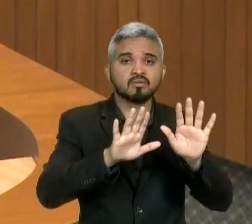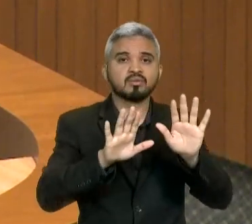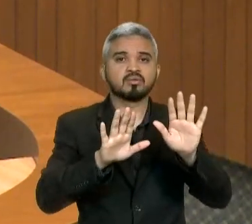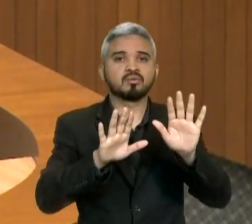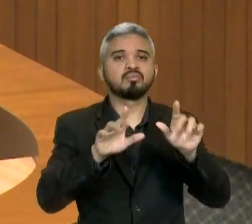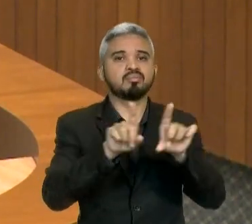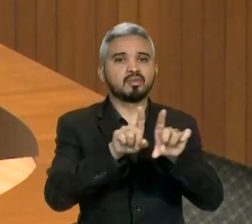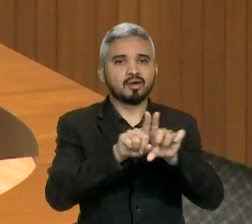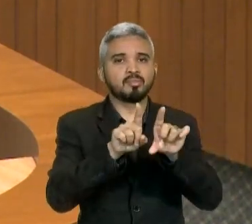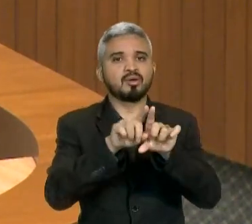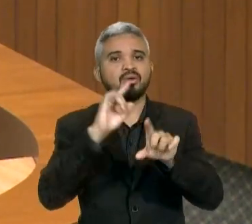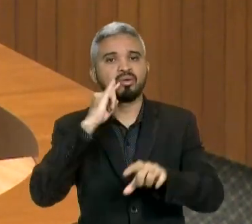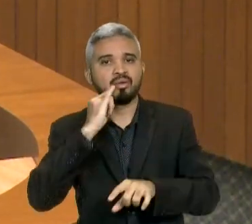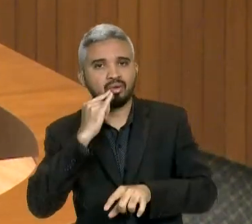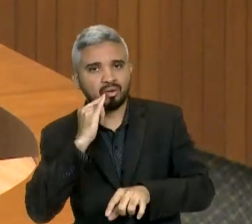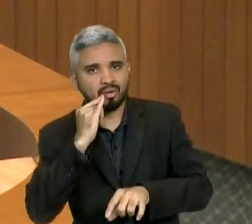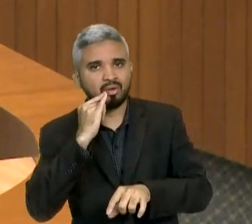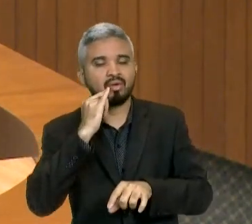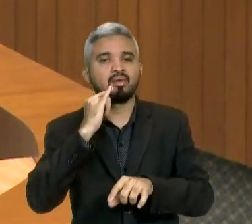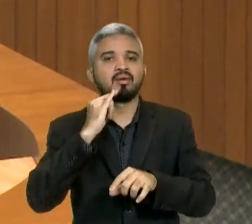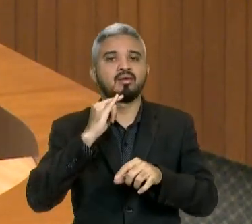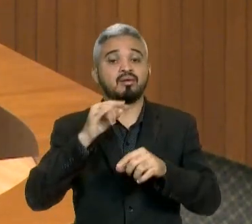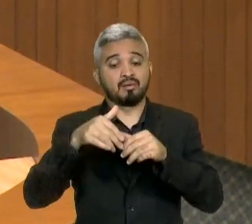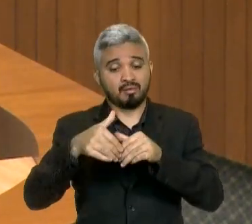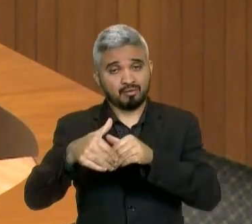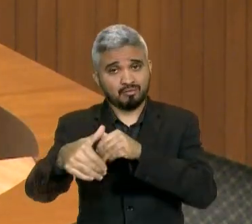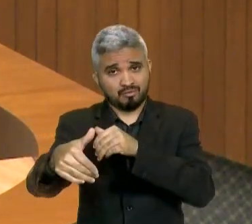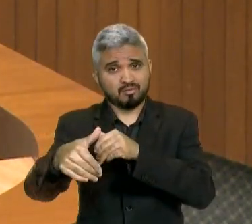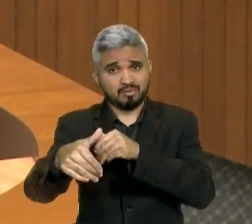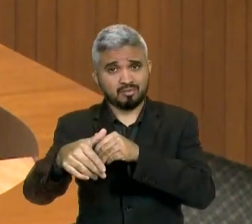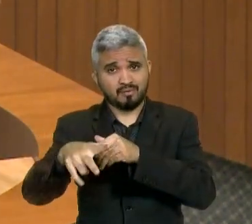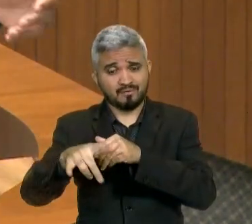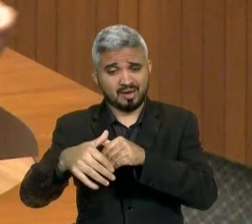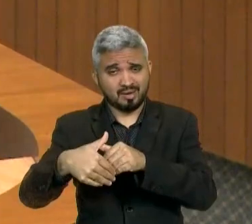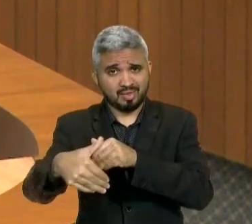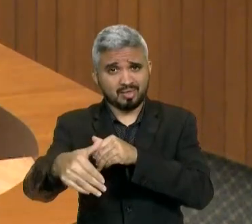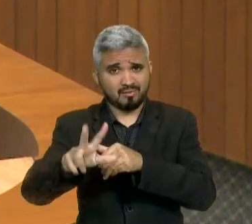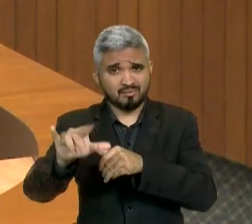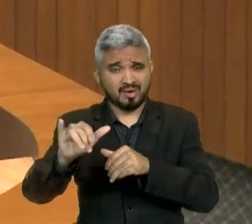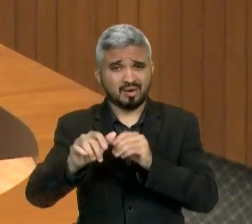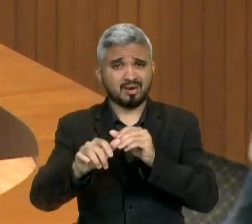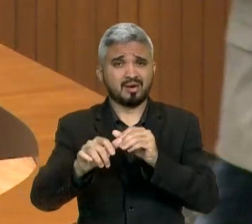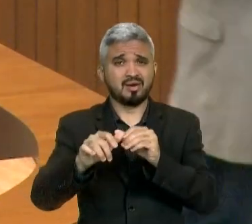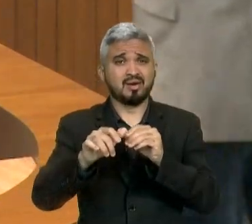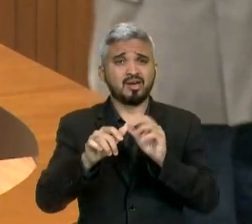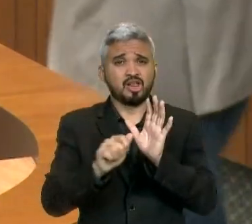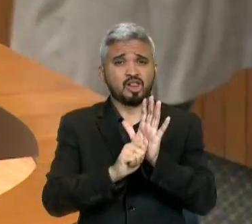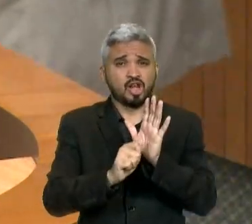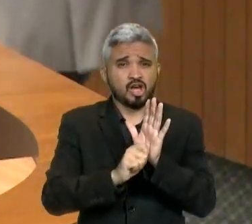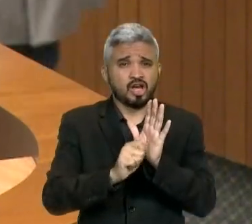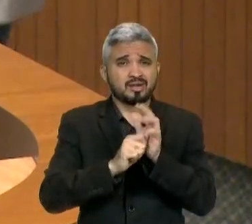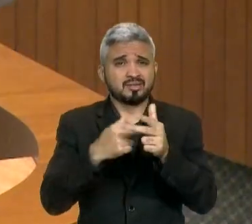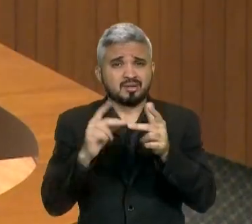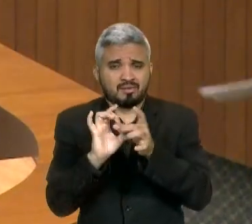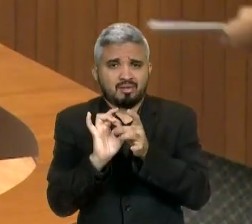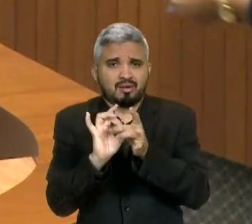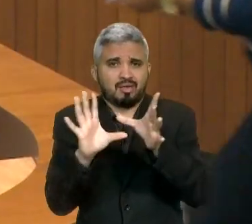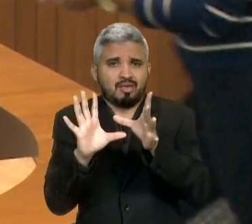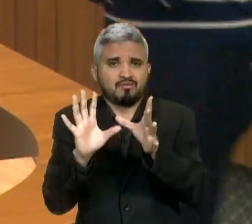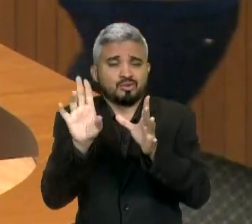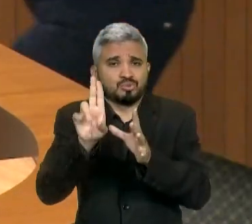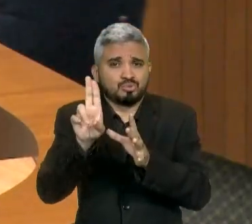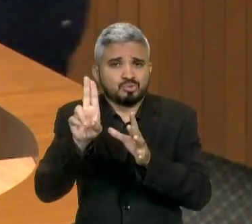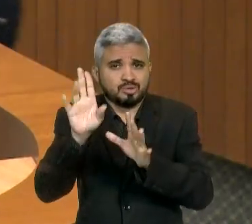com esses governos de esquerda, drogas legalizadas, vão dizer aprecie com moderação. Eu estava lendo